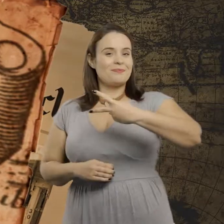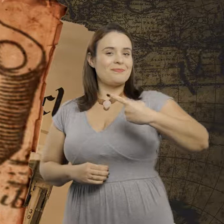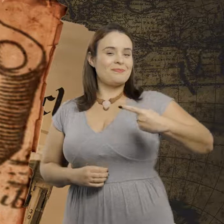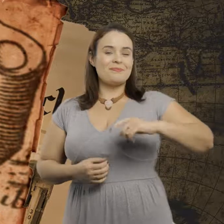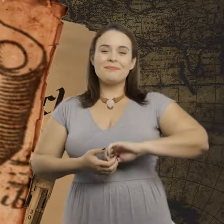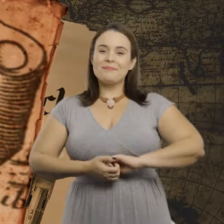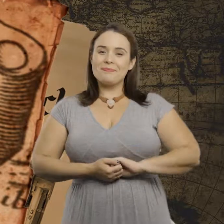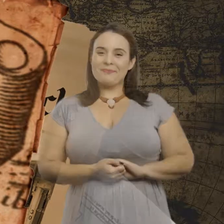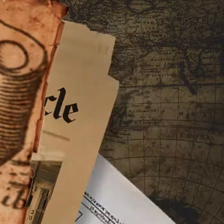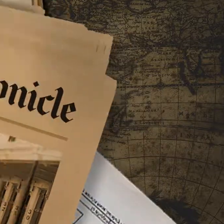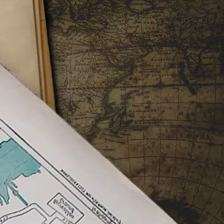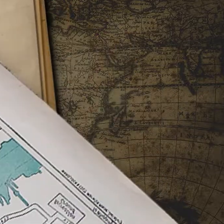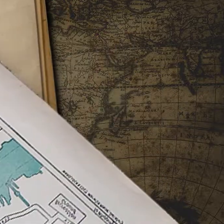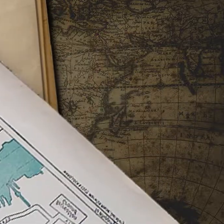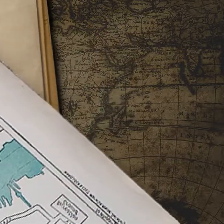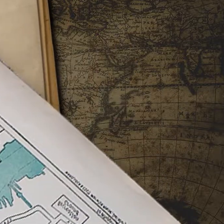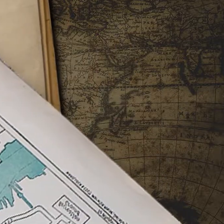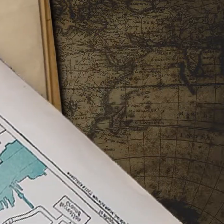Capítulo 21.